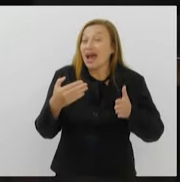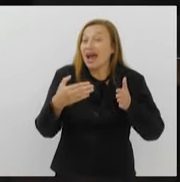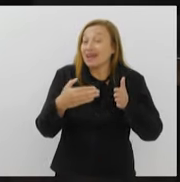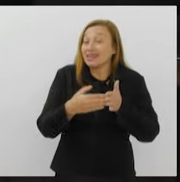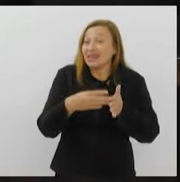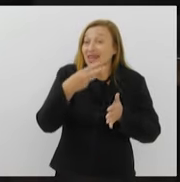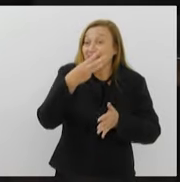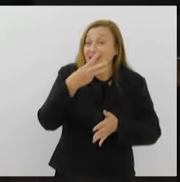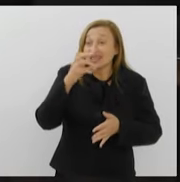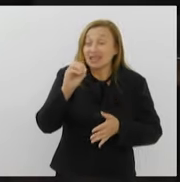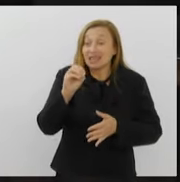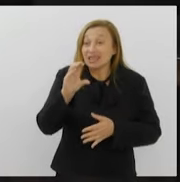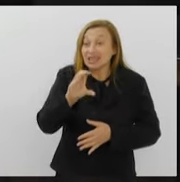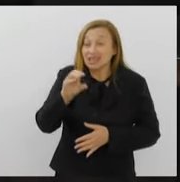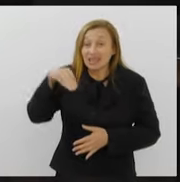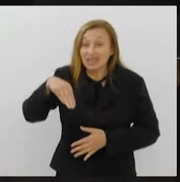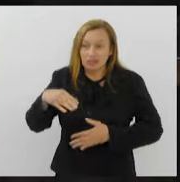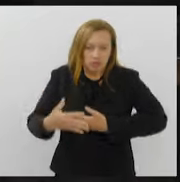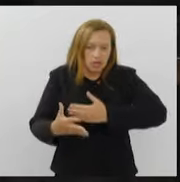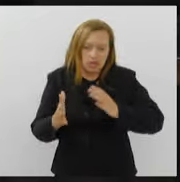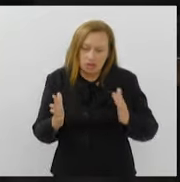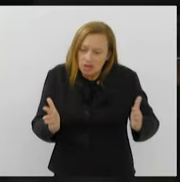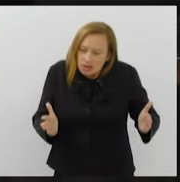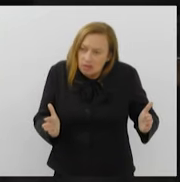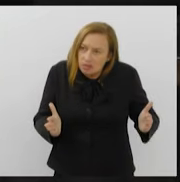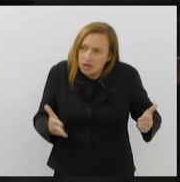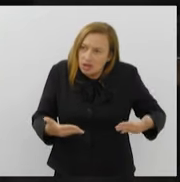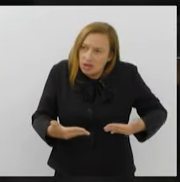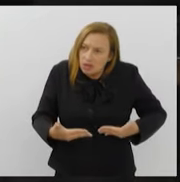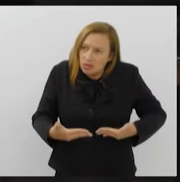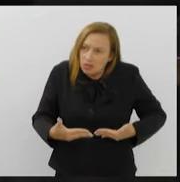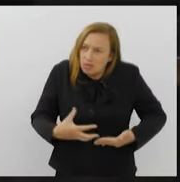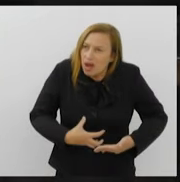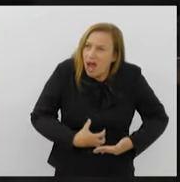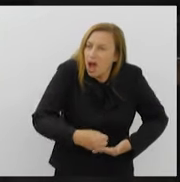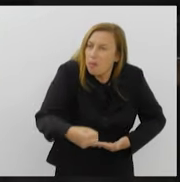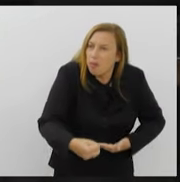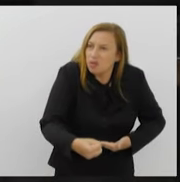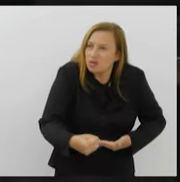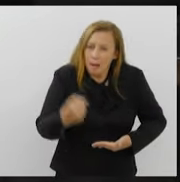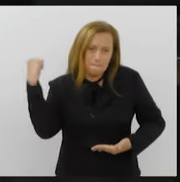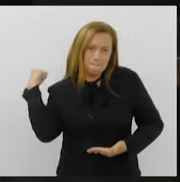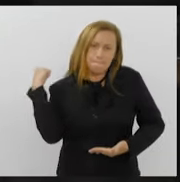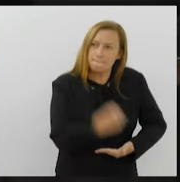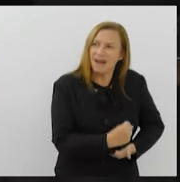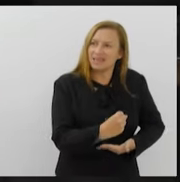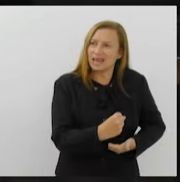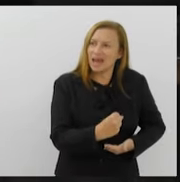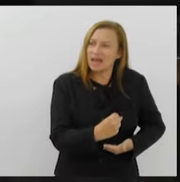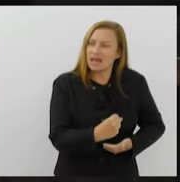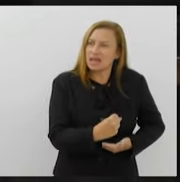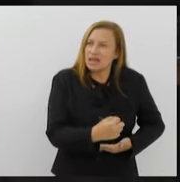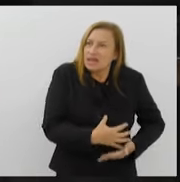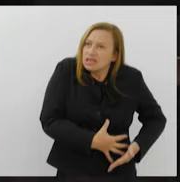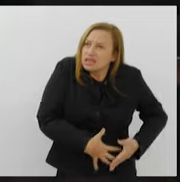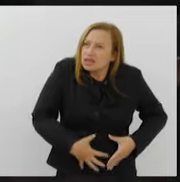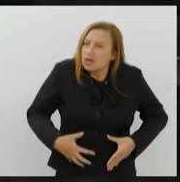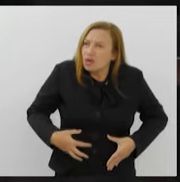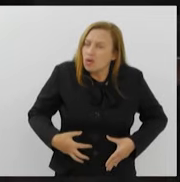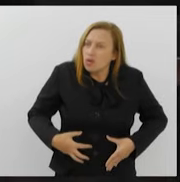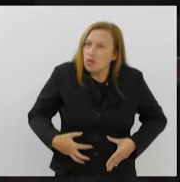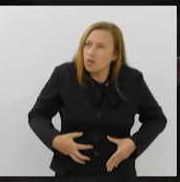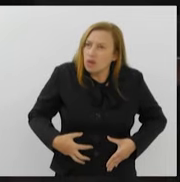tamanho, para se abortar esta criança, é preciso matá-la dentro do ventre, em um processo